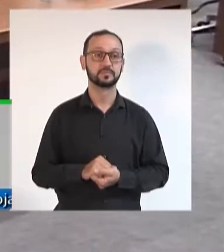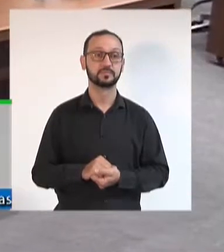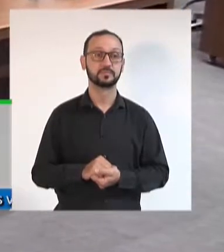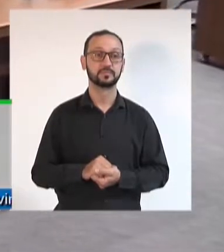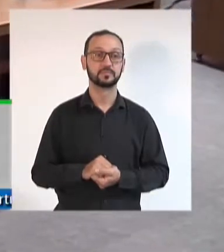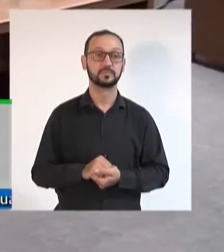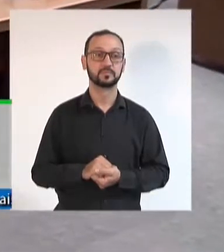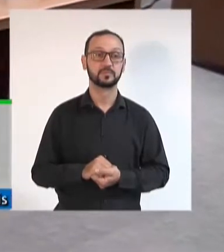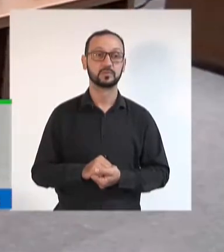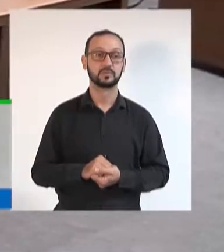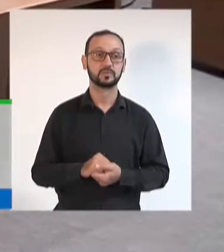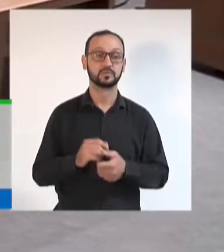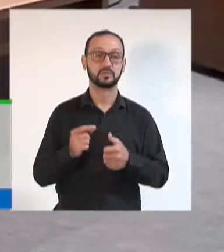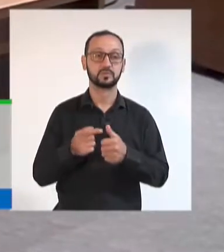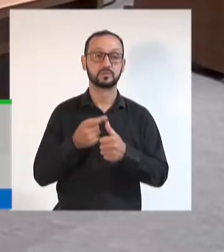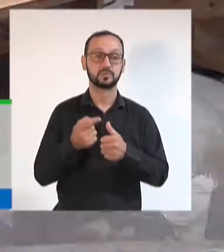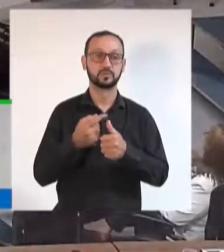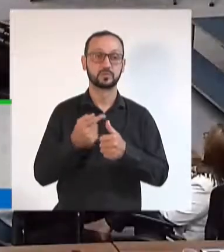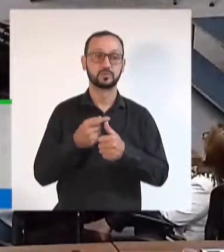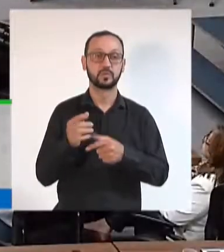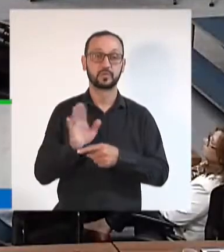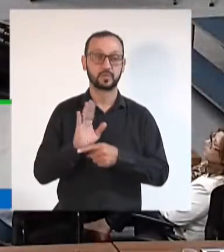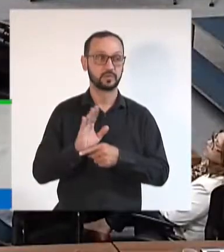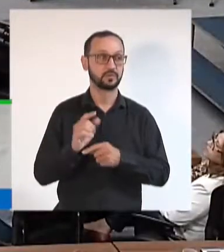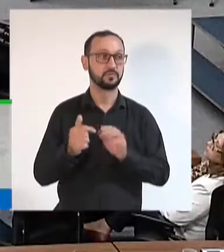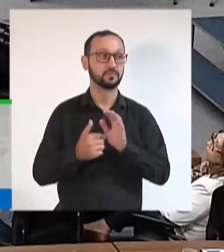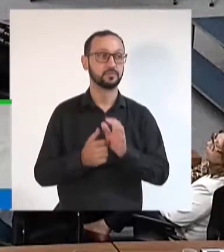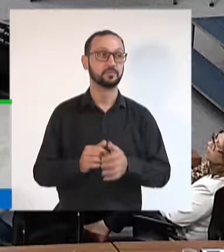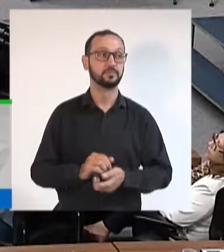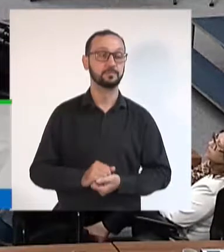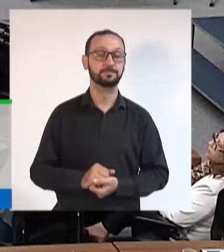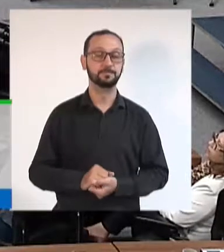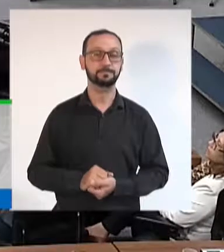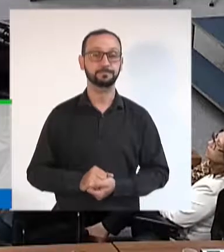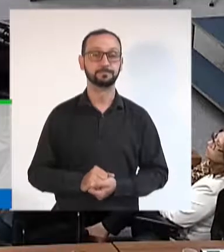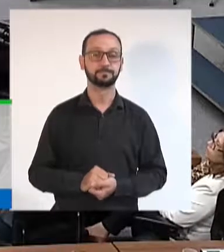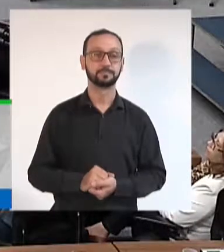Para você soltar o primeiro do boletim para mim, por favor.